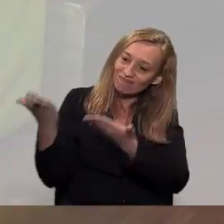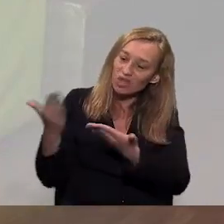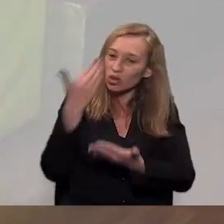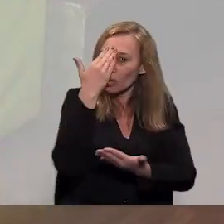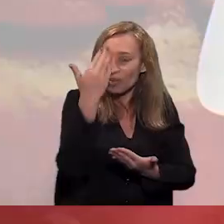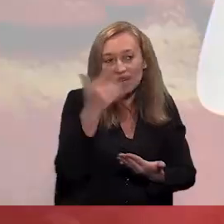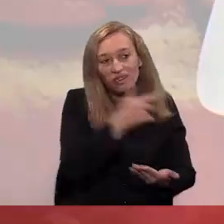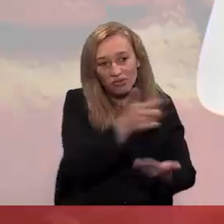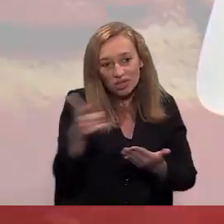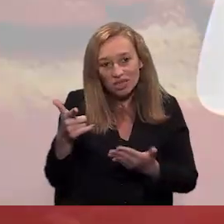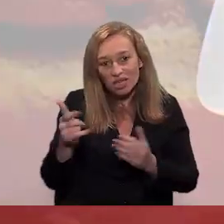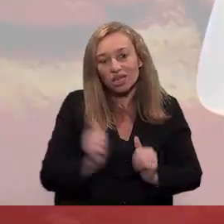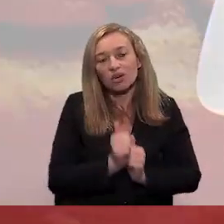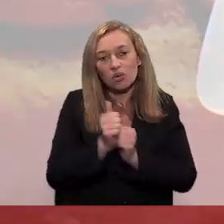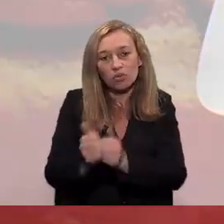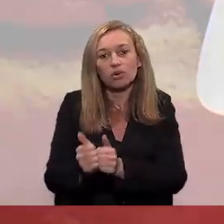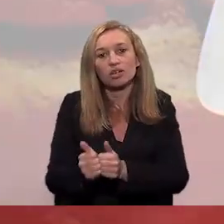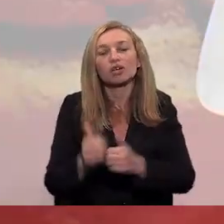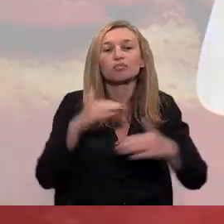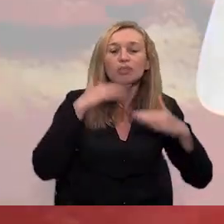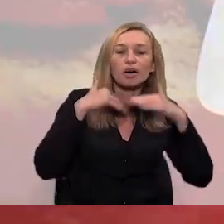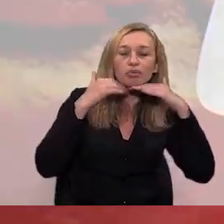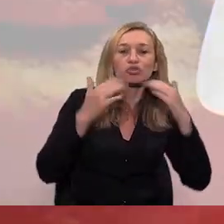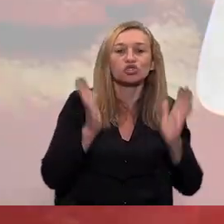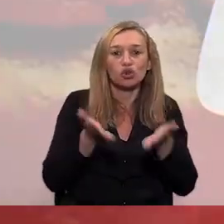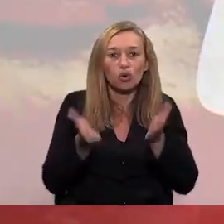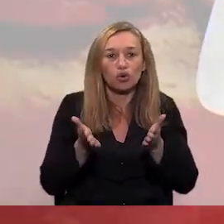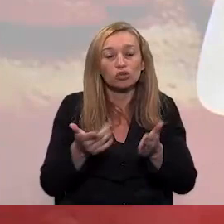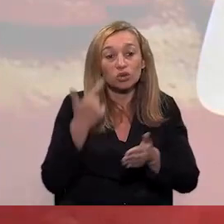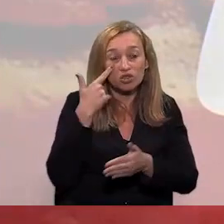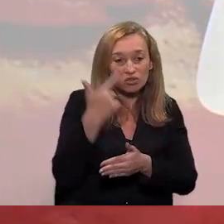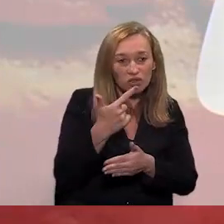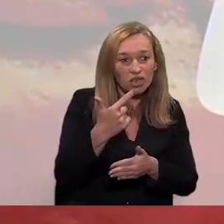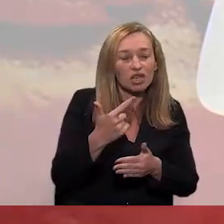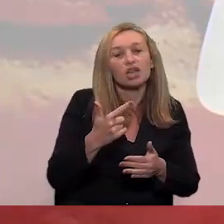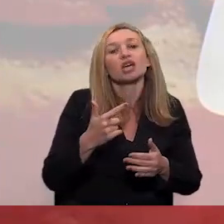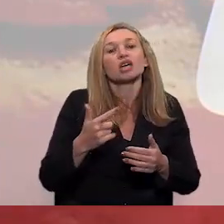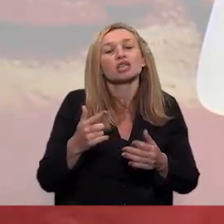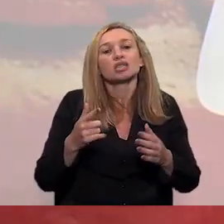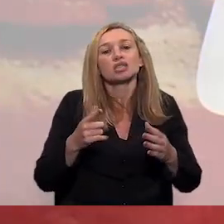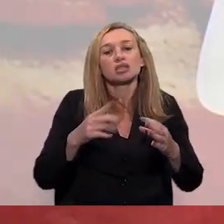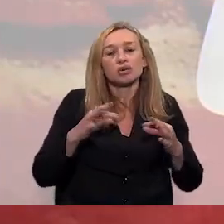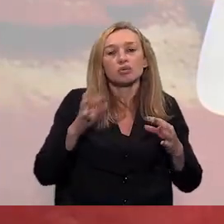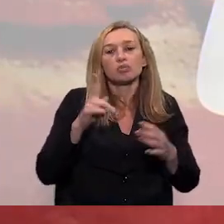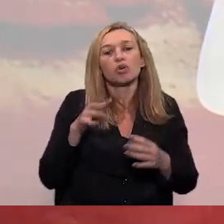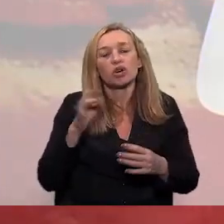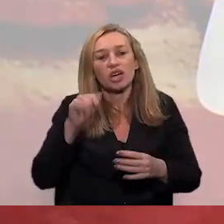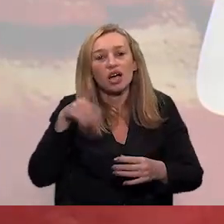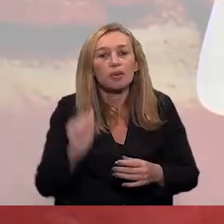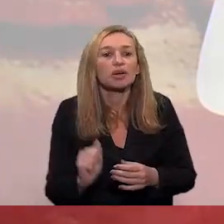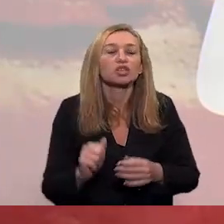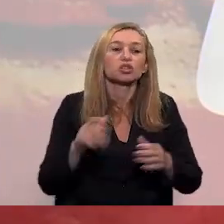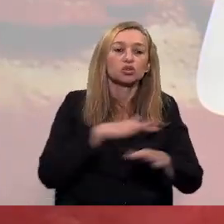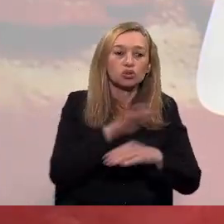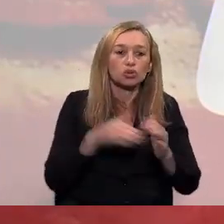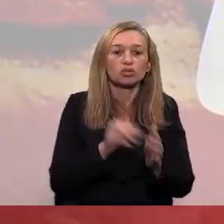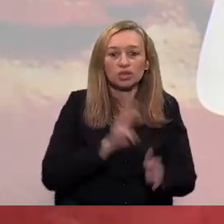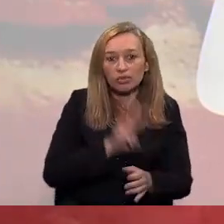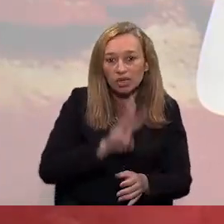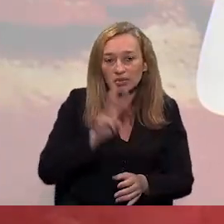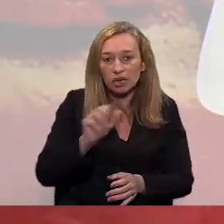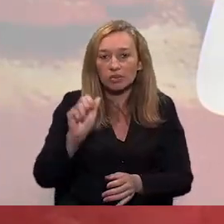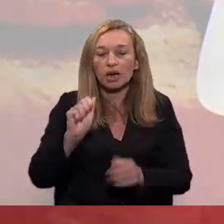pela presença. E obrigada a você que acompanhou o nosso bate-papo de hoje. Você pode rever esse programa todinho acessando o nosso site